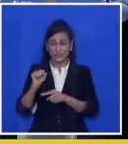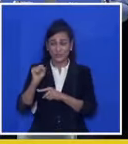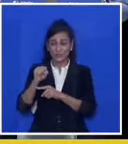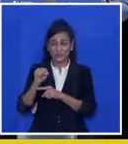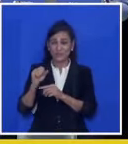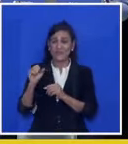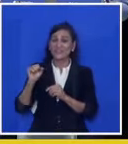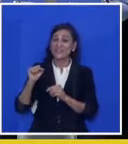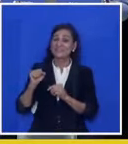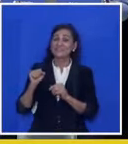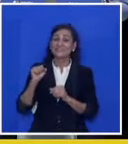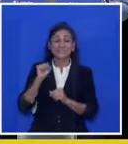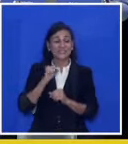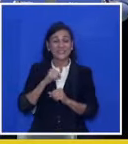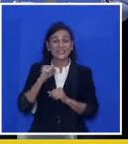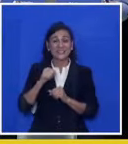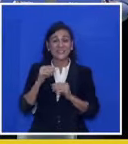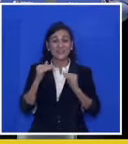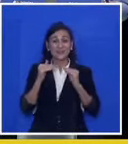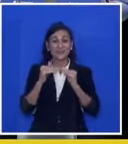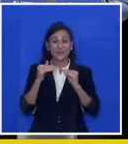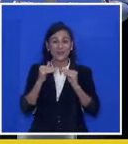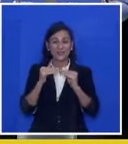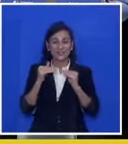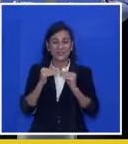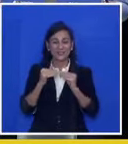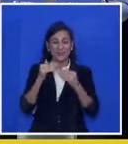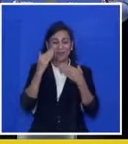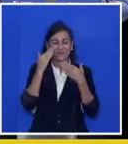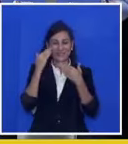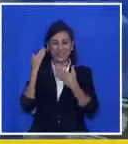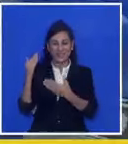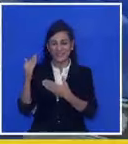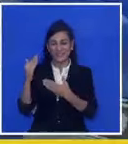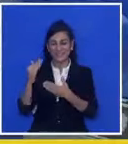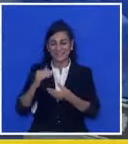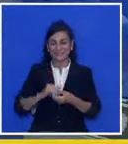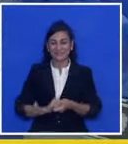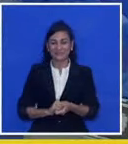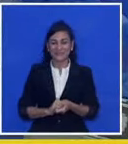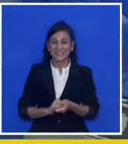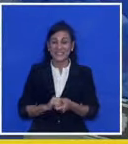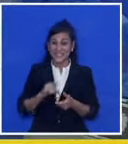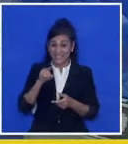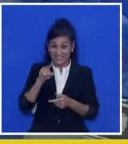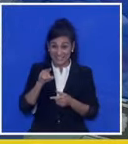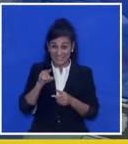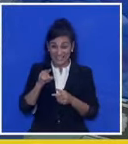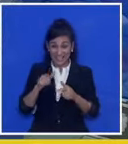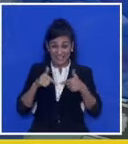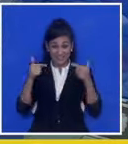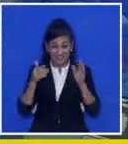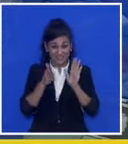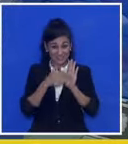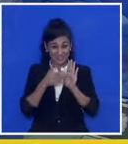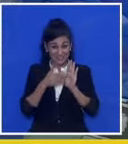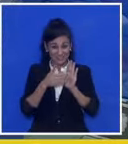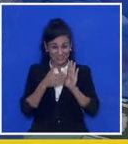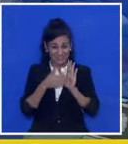confirmam? Sim, eu confirmo. Sim, confirmo. Obrigado. E aí a sorte estava na sua